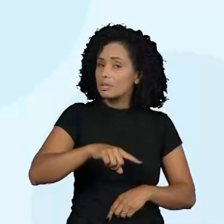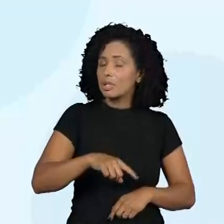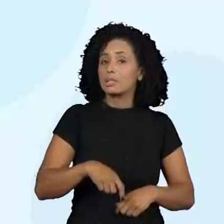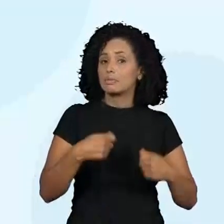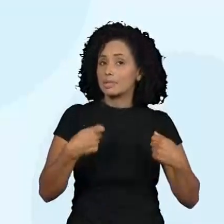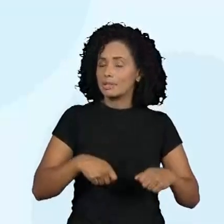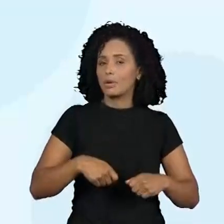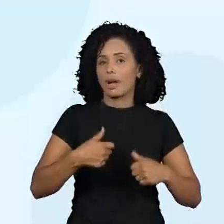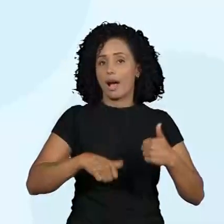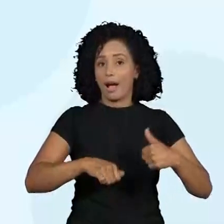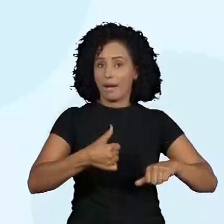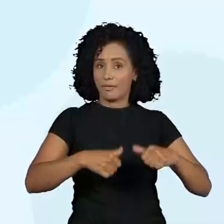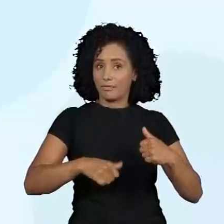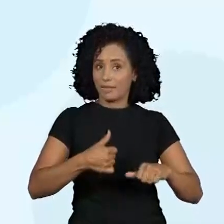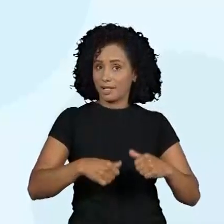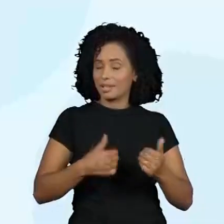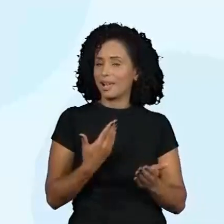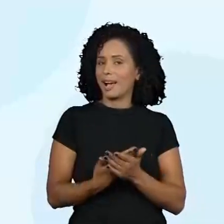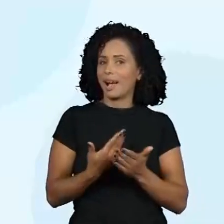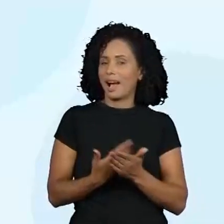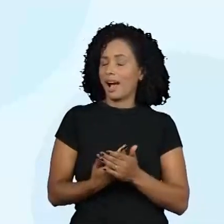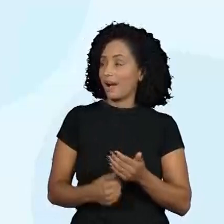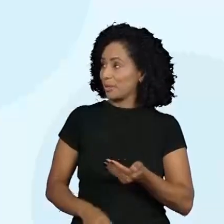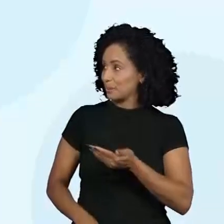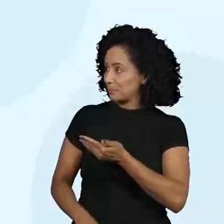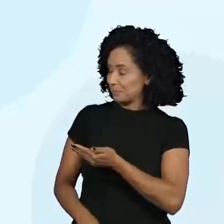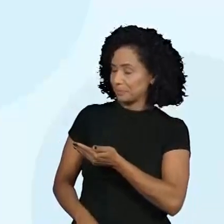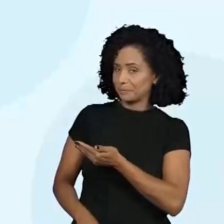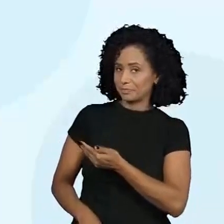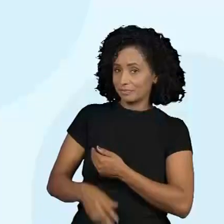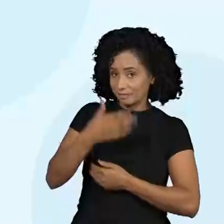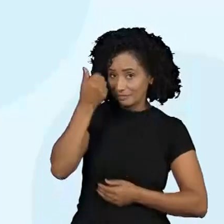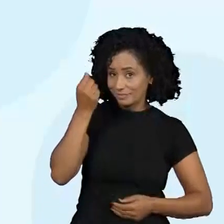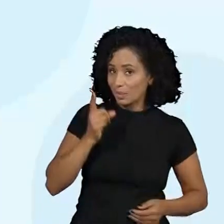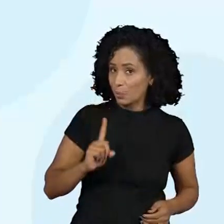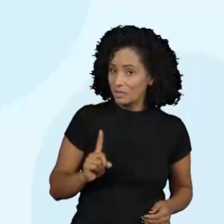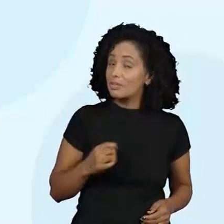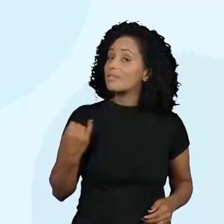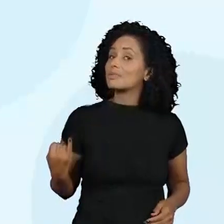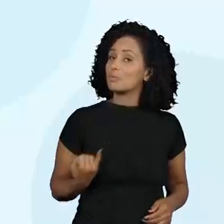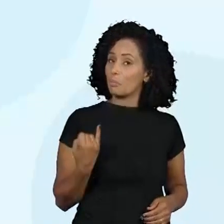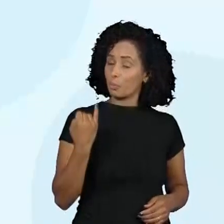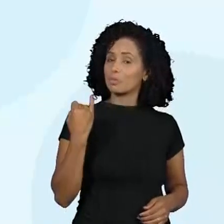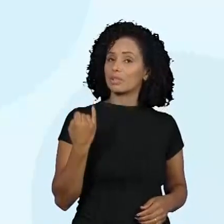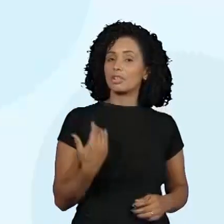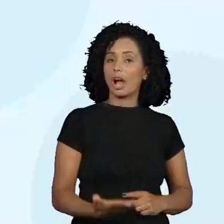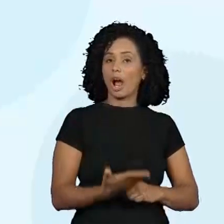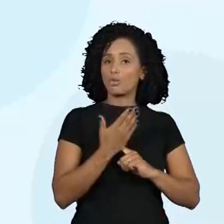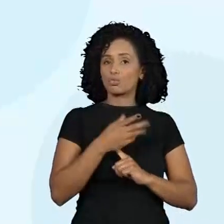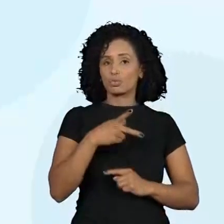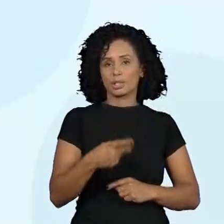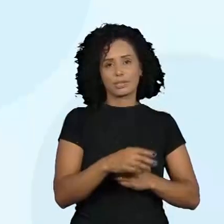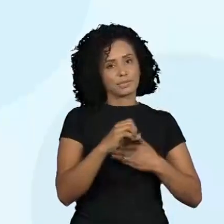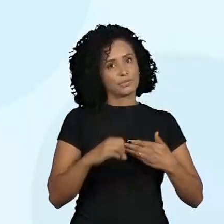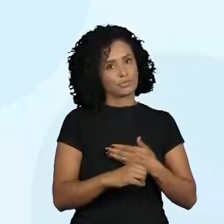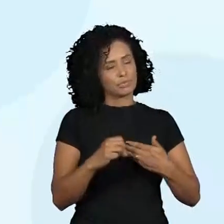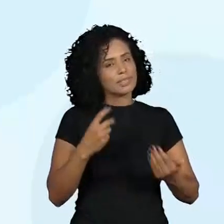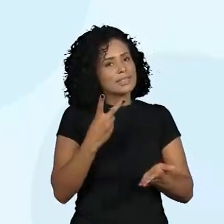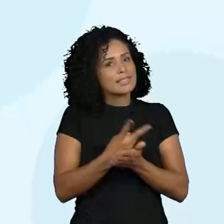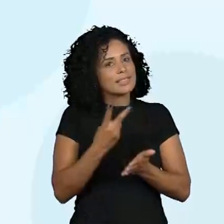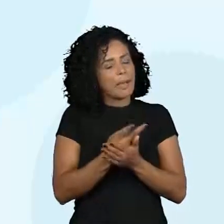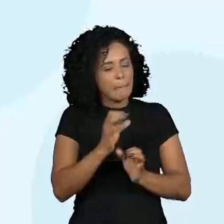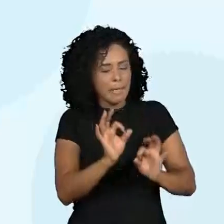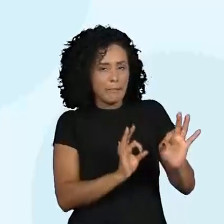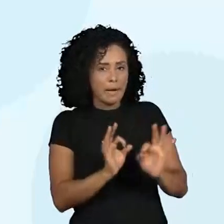de preencher o nosso formulário de avaliação, que é muito importante para nós, dessa aula sempre preparada